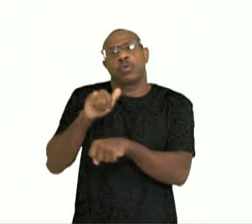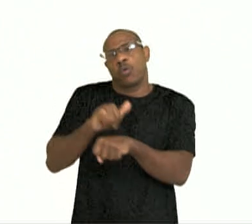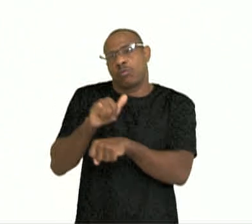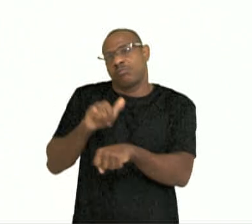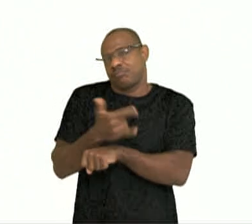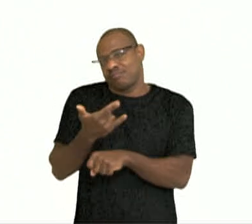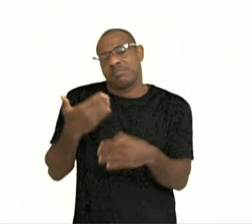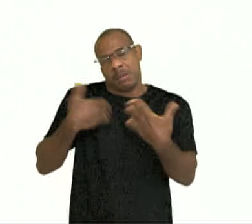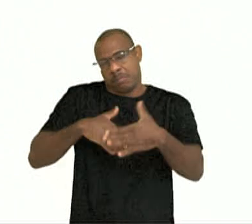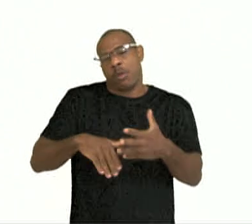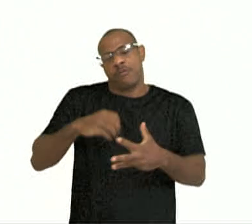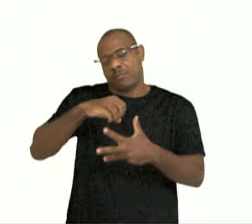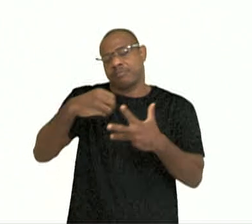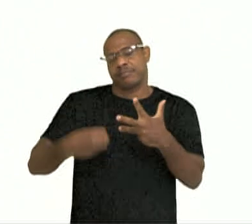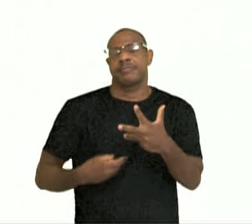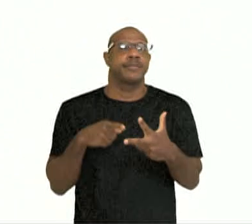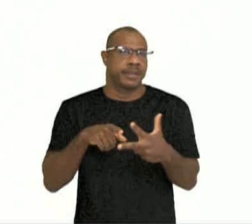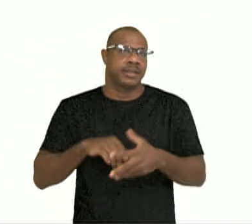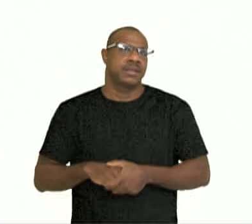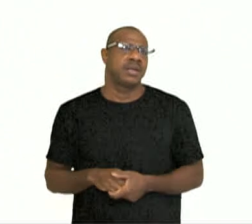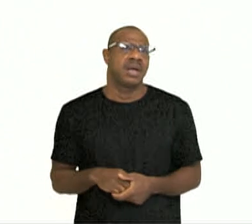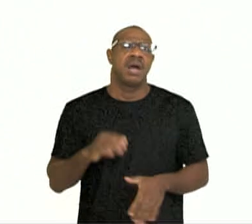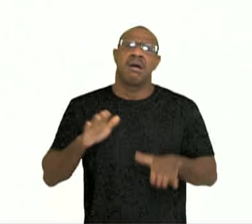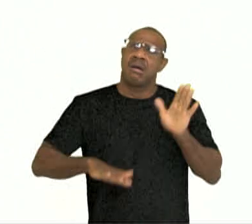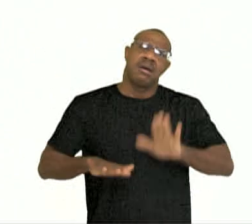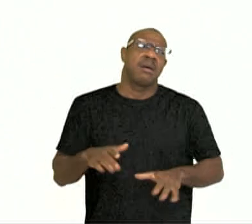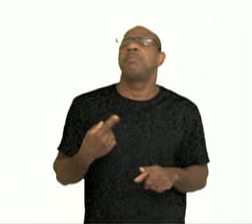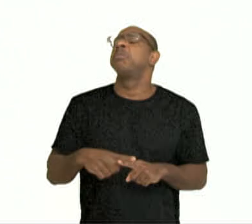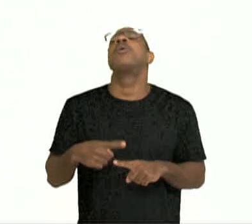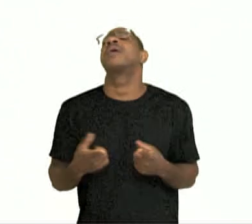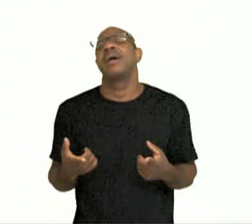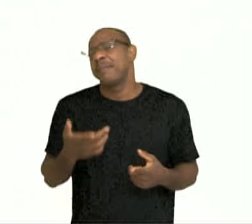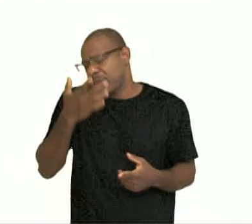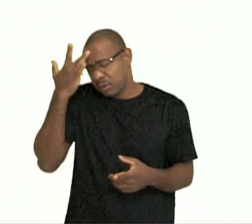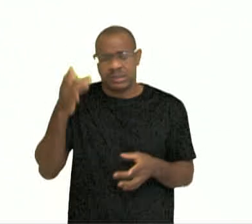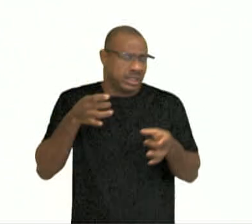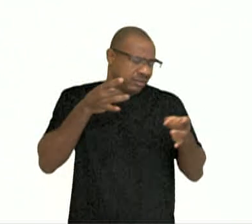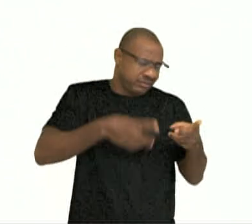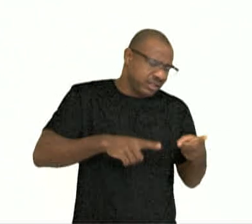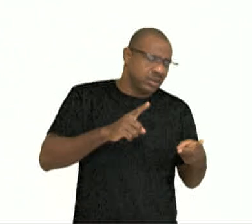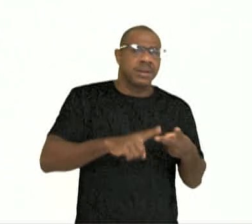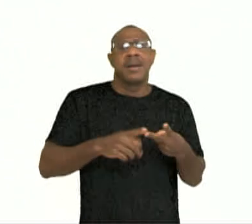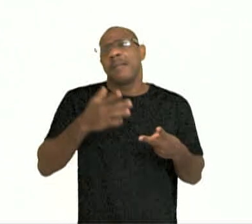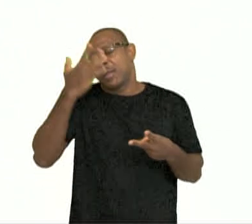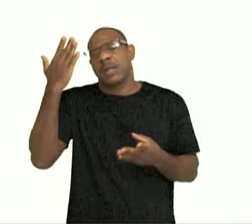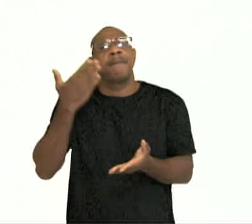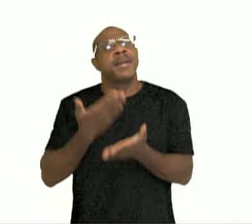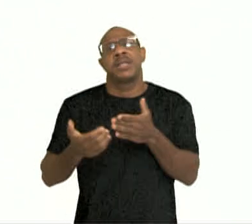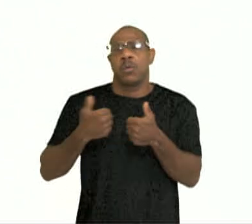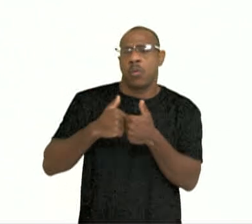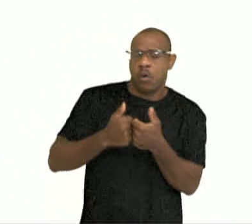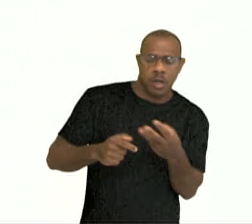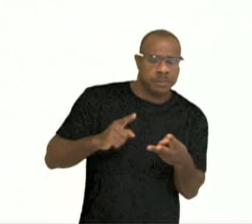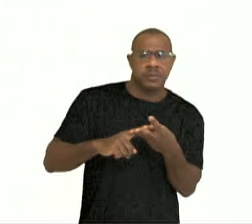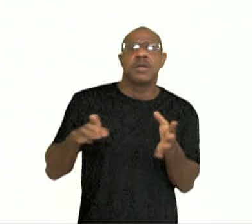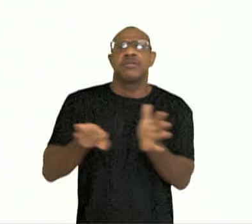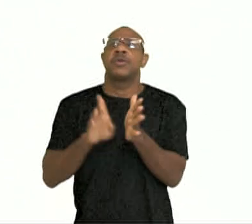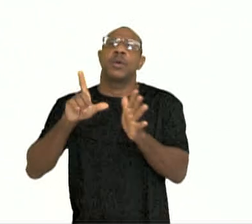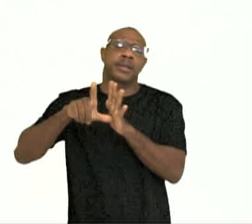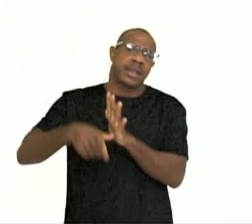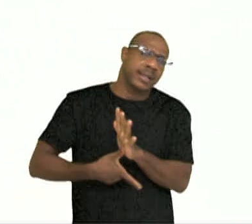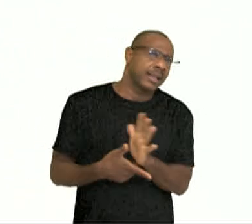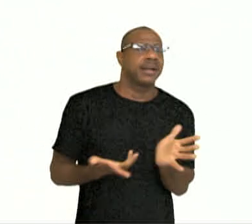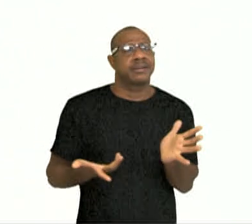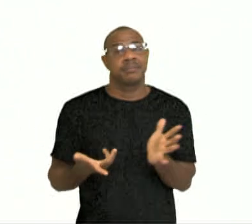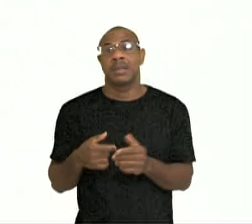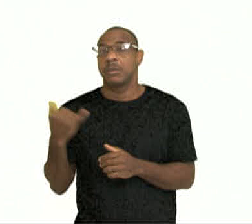adoeceram, pessoas que perderam a condução, pessoas que desistiram, ou seja, tem vários motivos. Mas o importante é